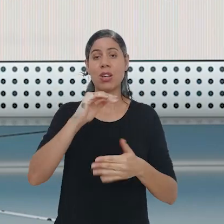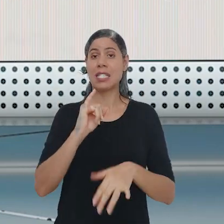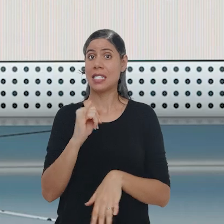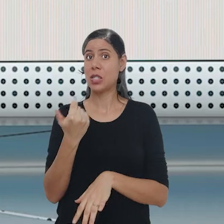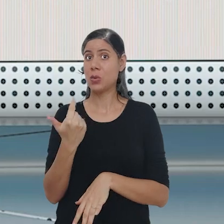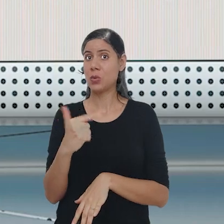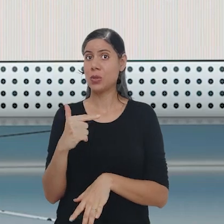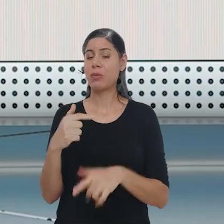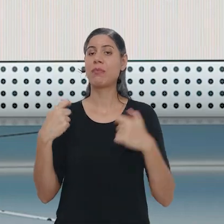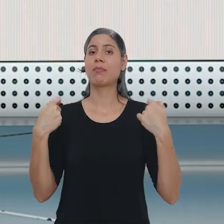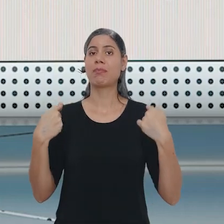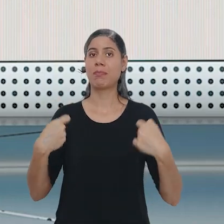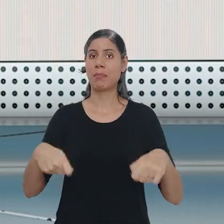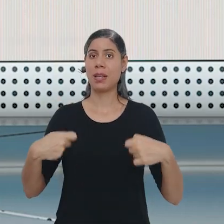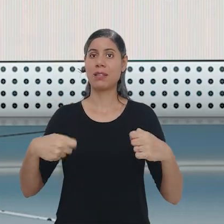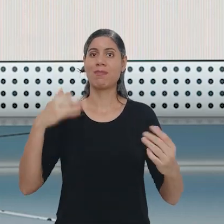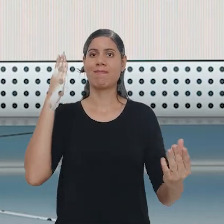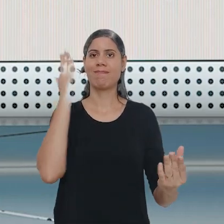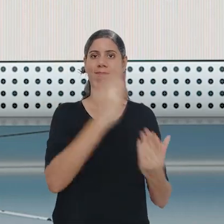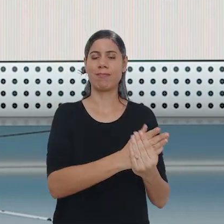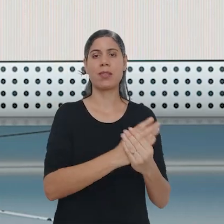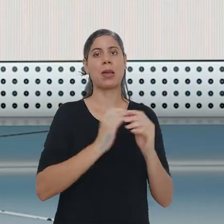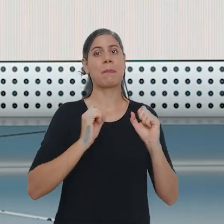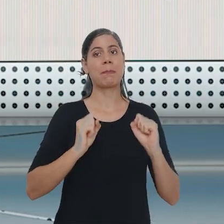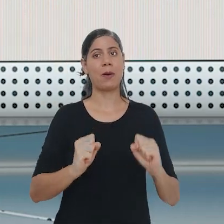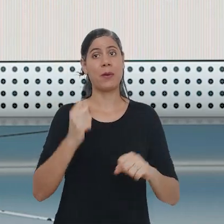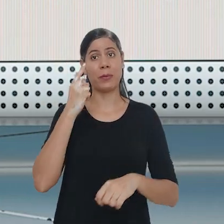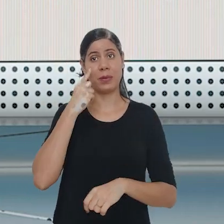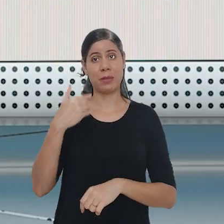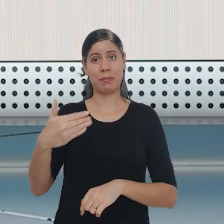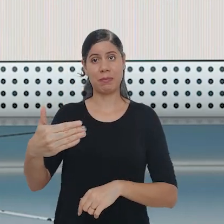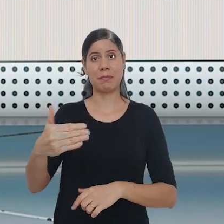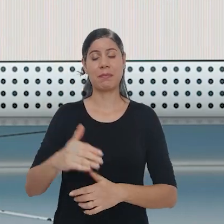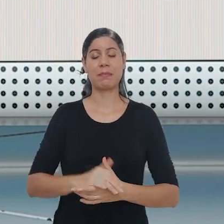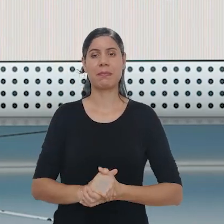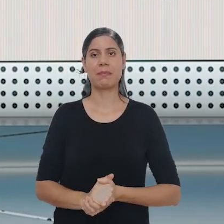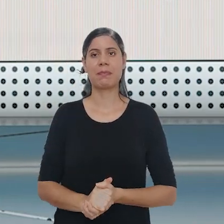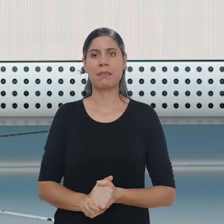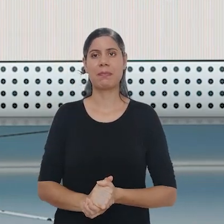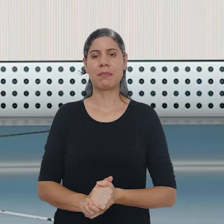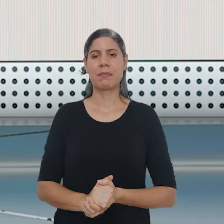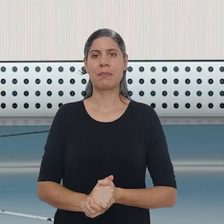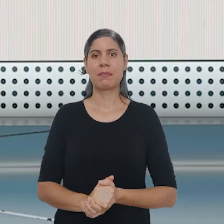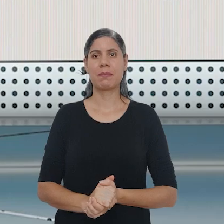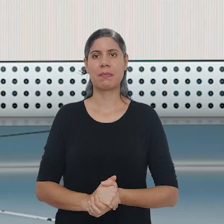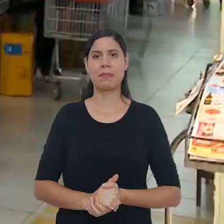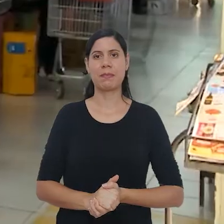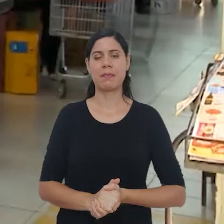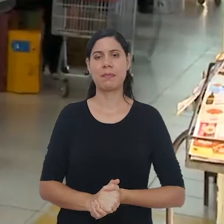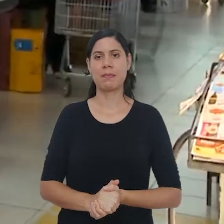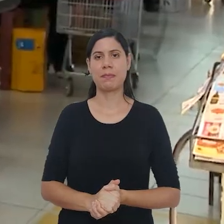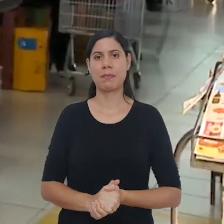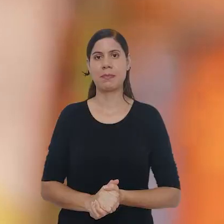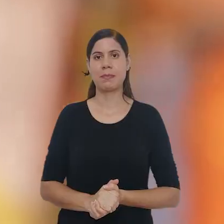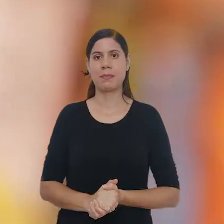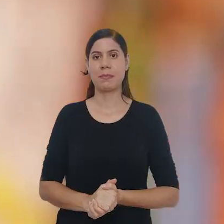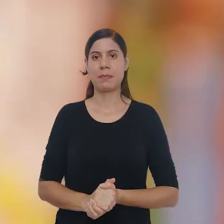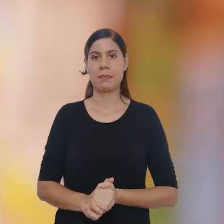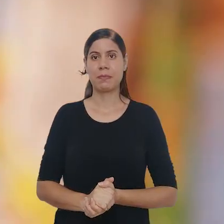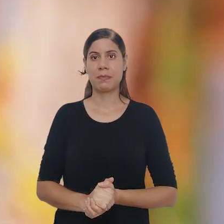não tem, a questão pode ir parar nos tribunais. Confira uma situação assim com Ana Paula Souza.